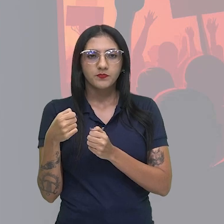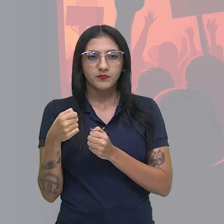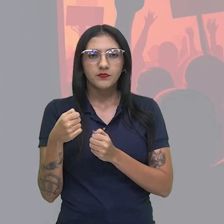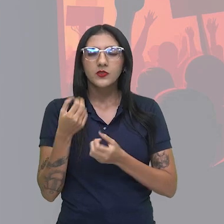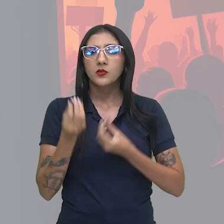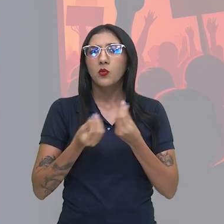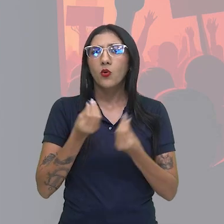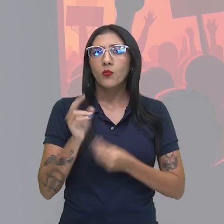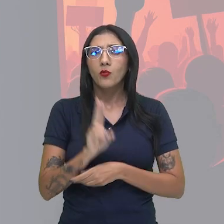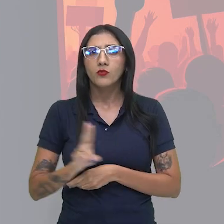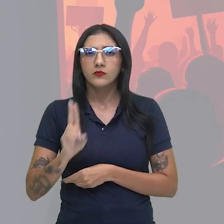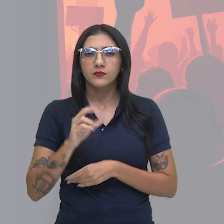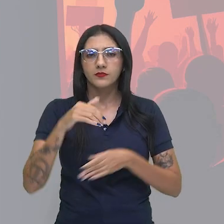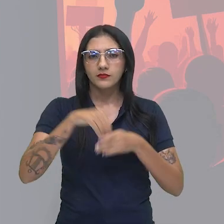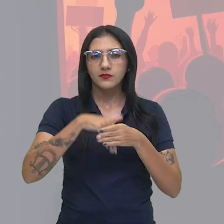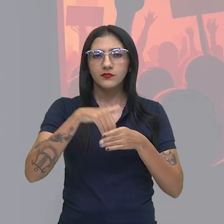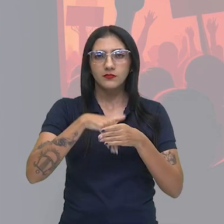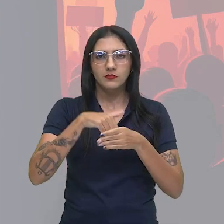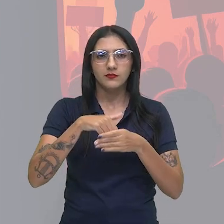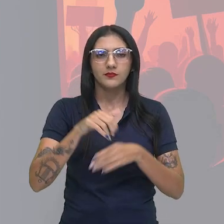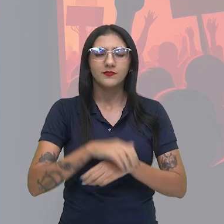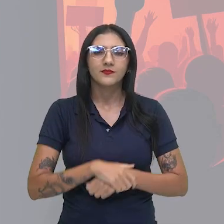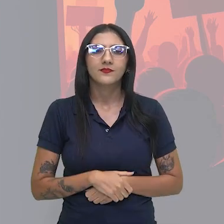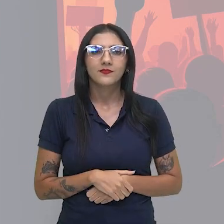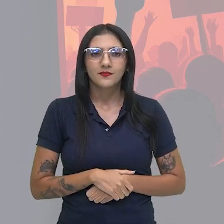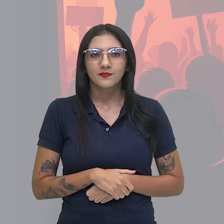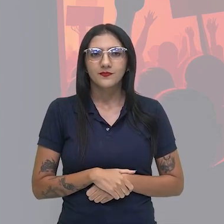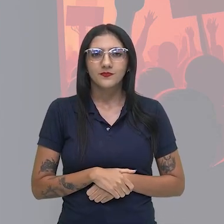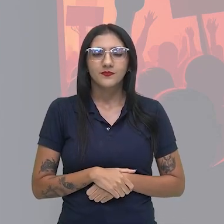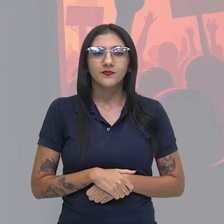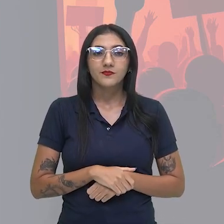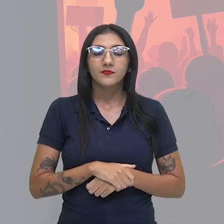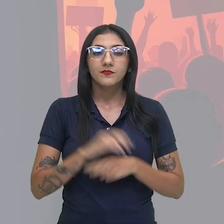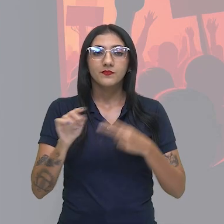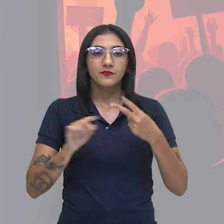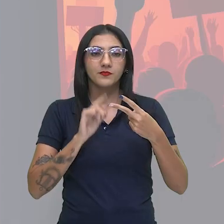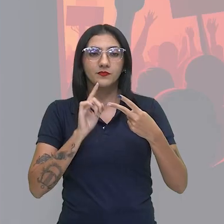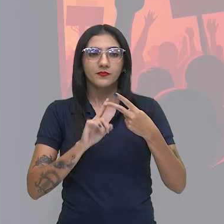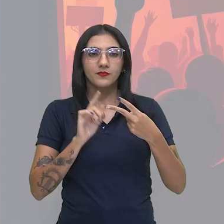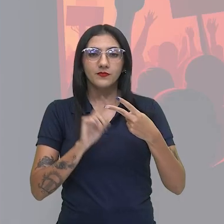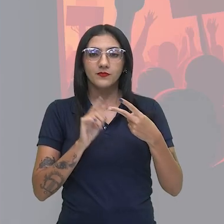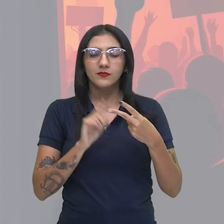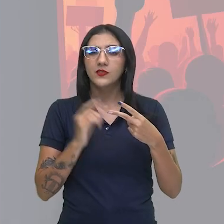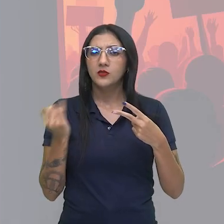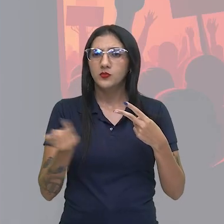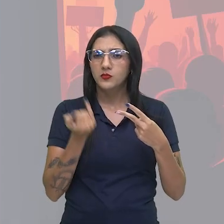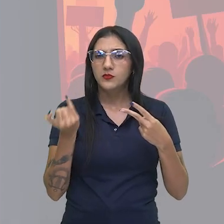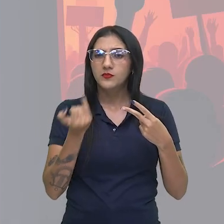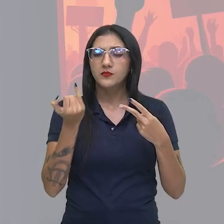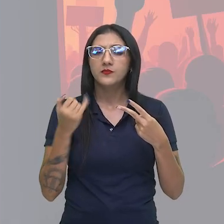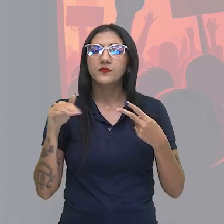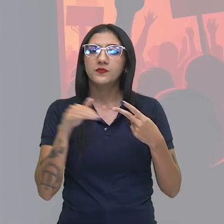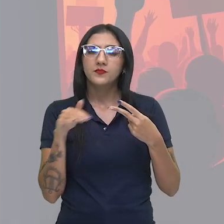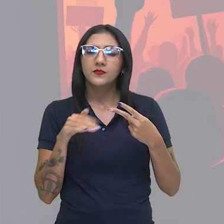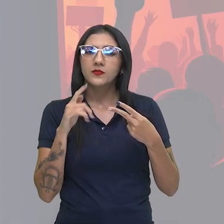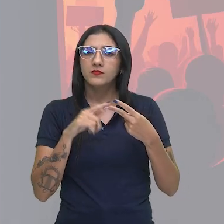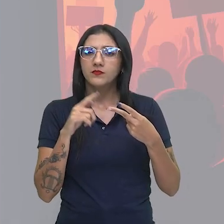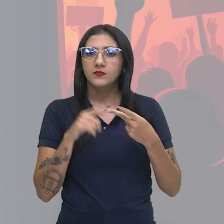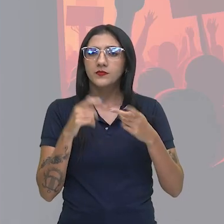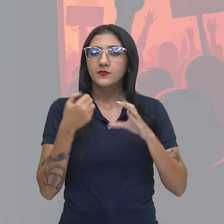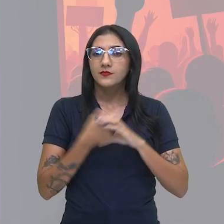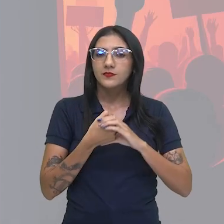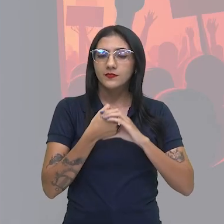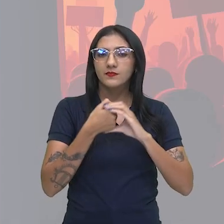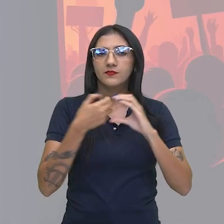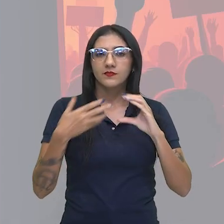de qual? Do voto, perfeito? Depois, outra coisa importante, outra característica fundamental, outro